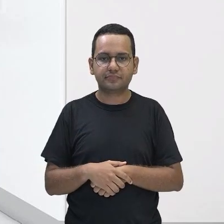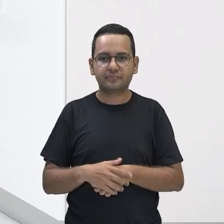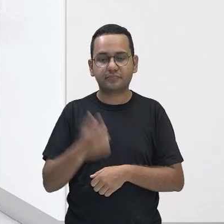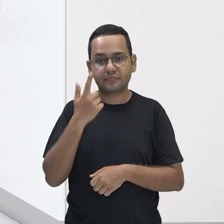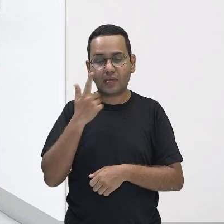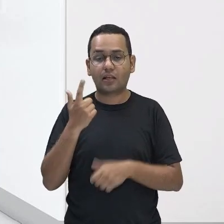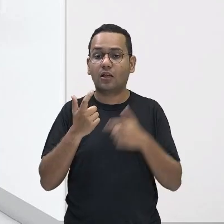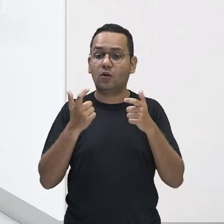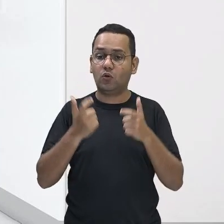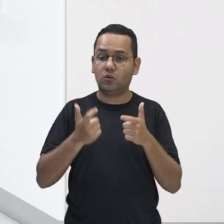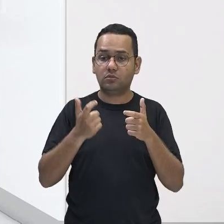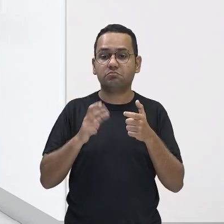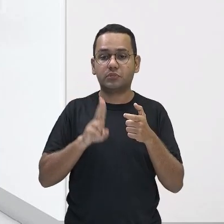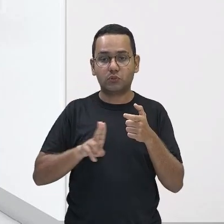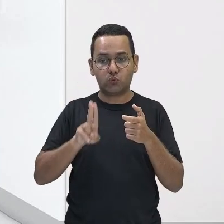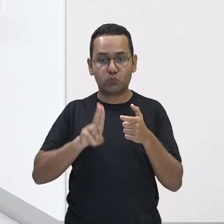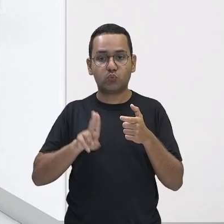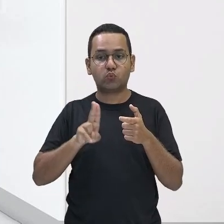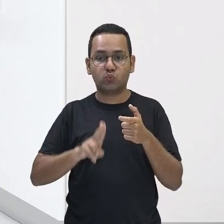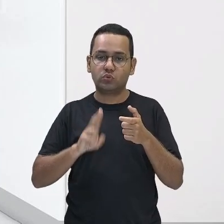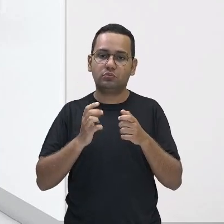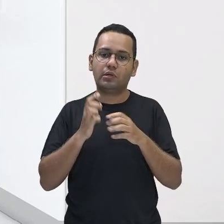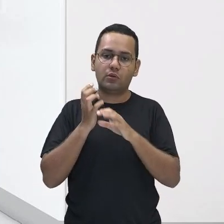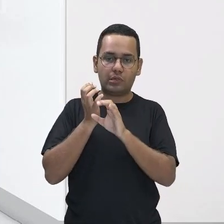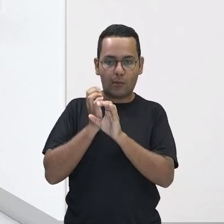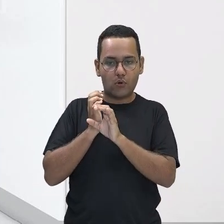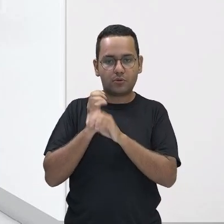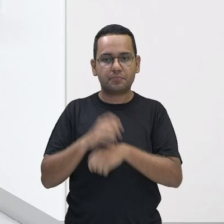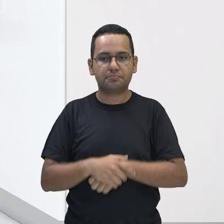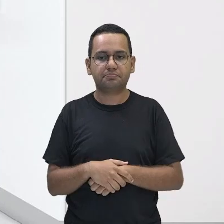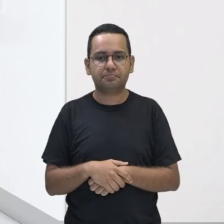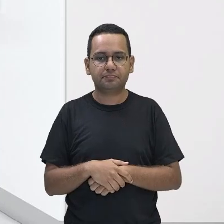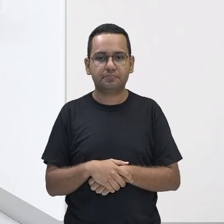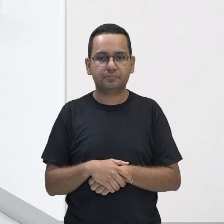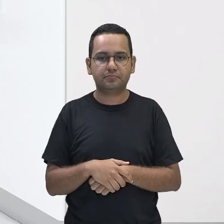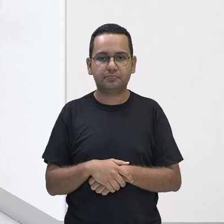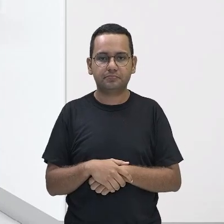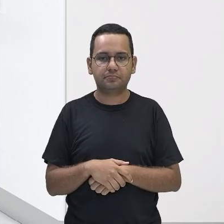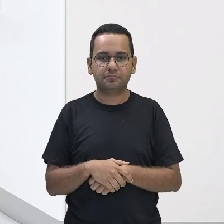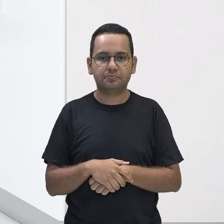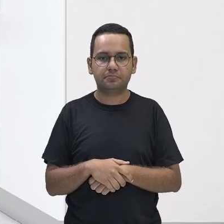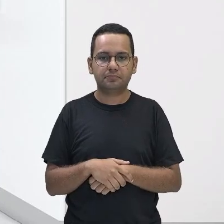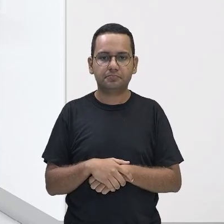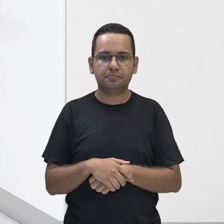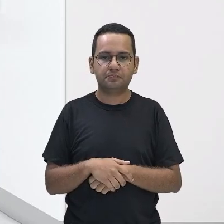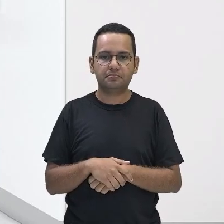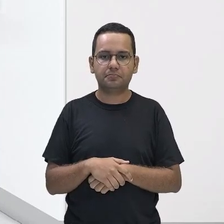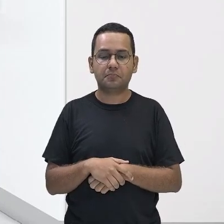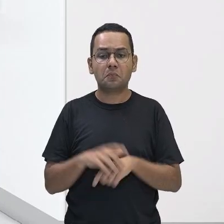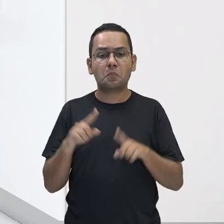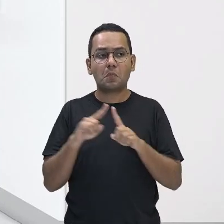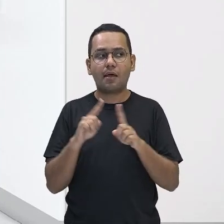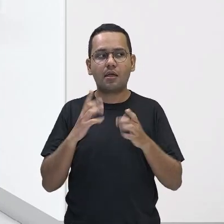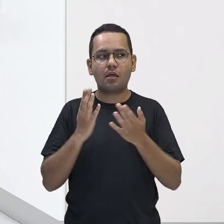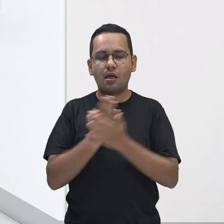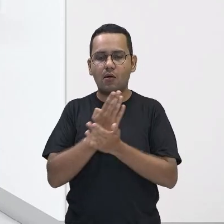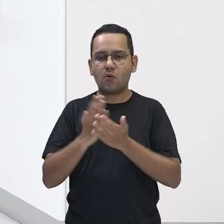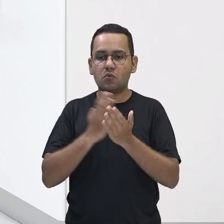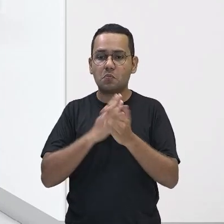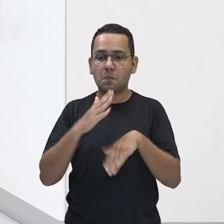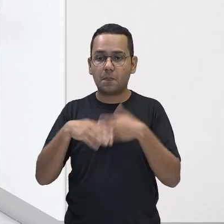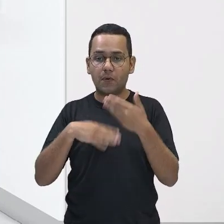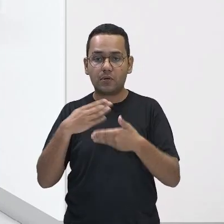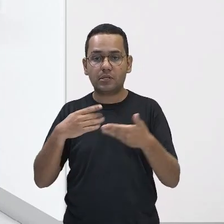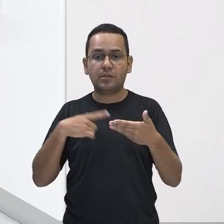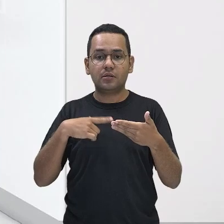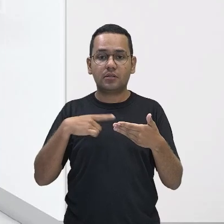que eu estou aqui, um laboratório, mesmo que em algumas etapas, você vá